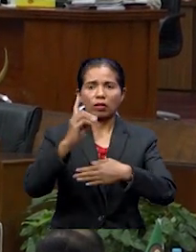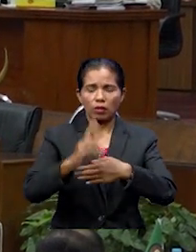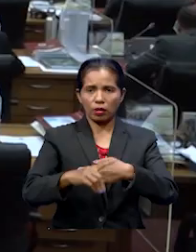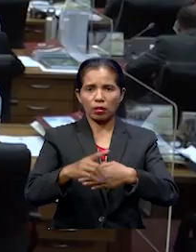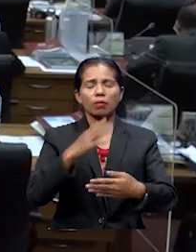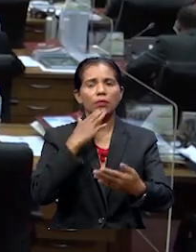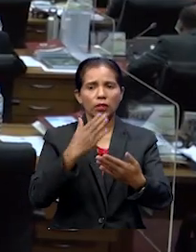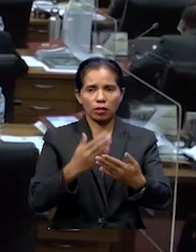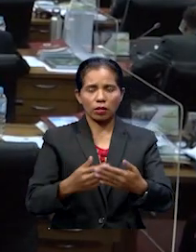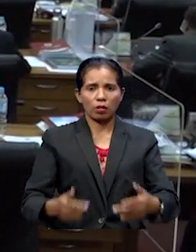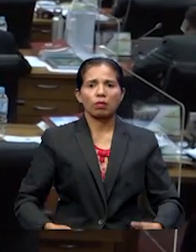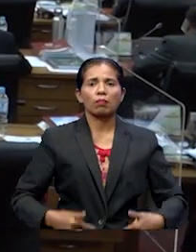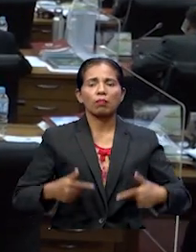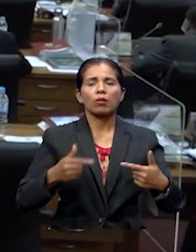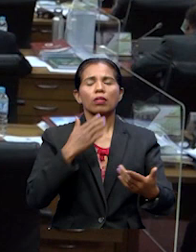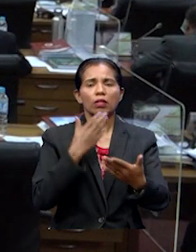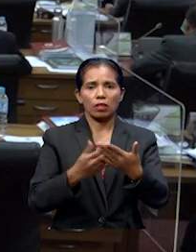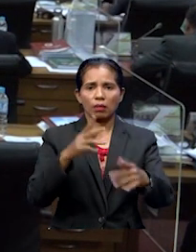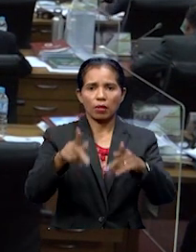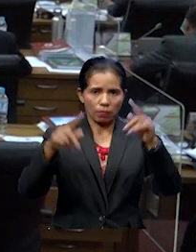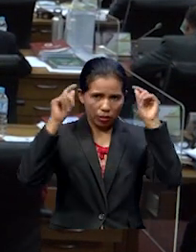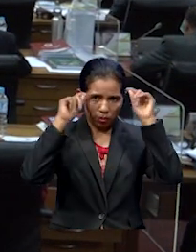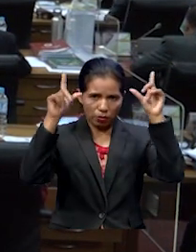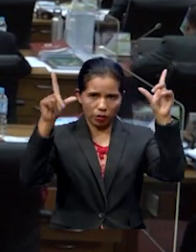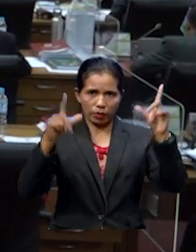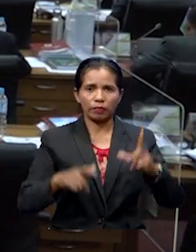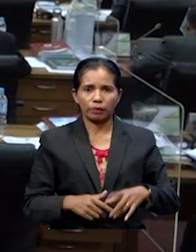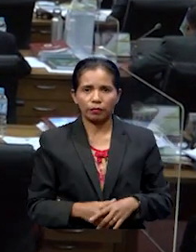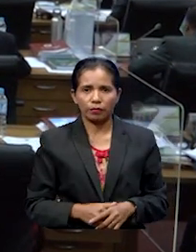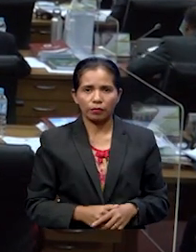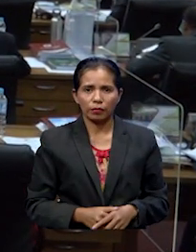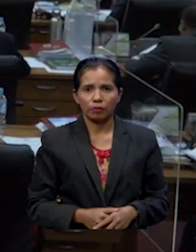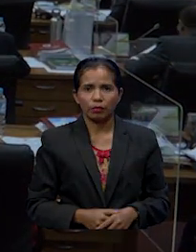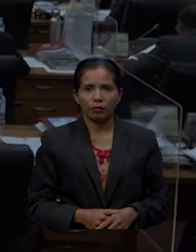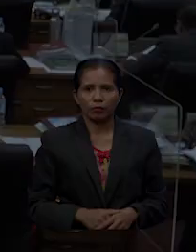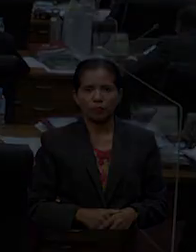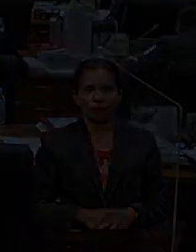prosperidade no Moris Diak Basida da Timor-Leste. Dulce da Costa, Jaime dos Santos, Diamen.